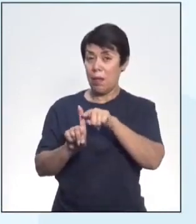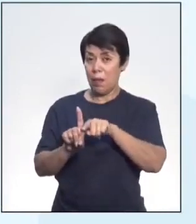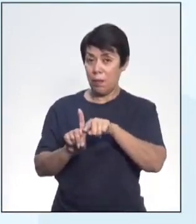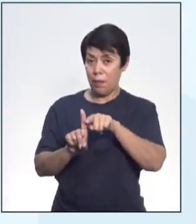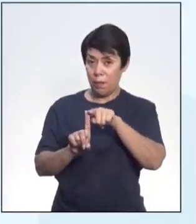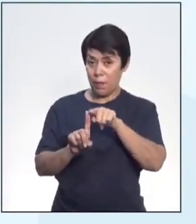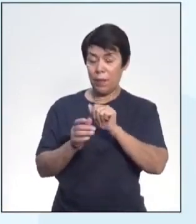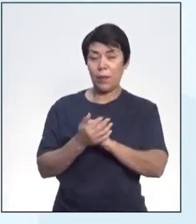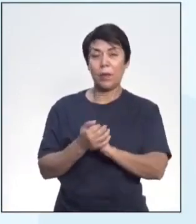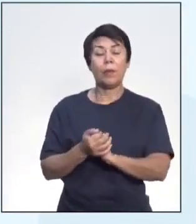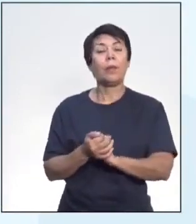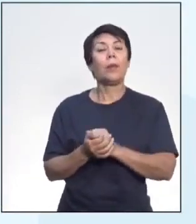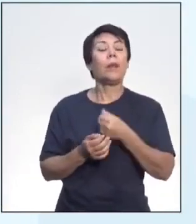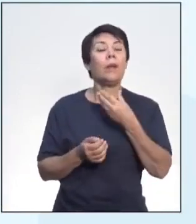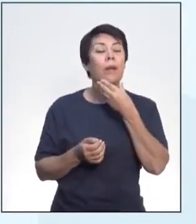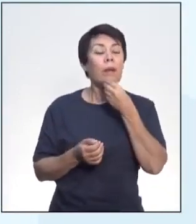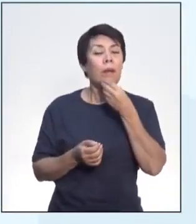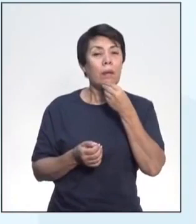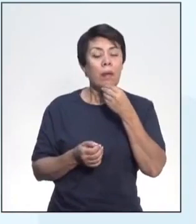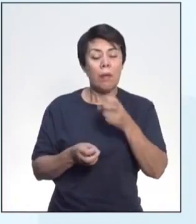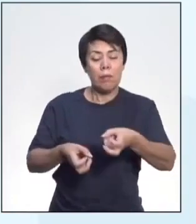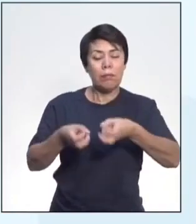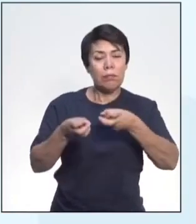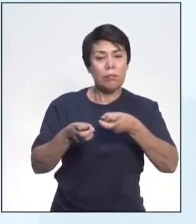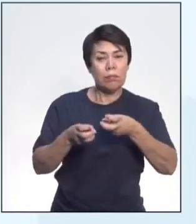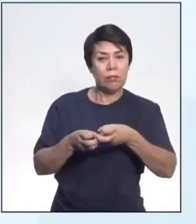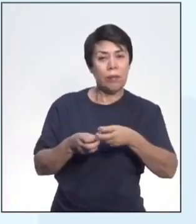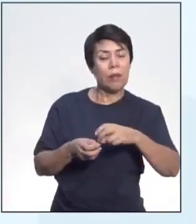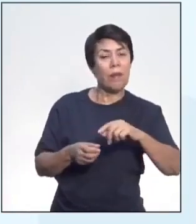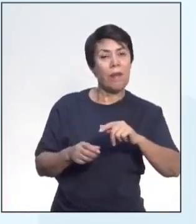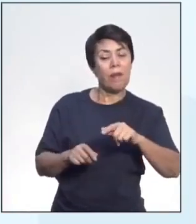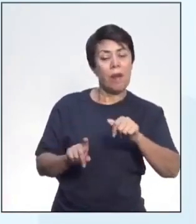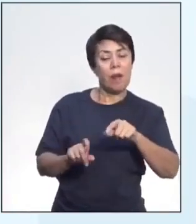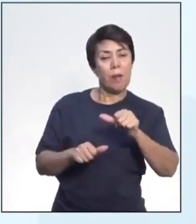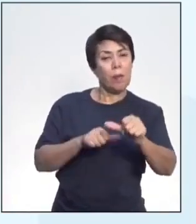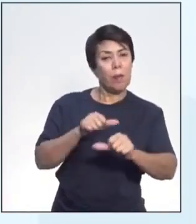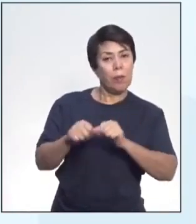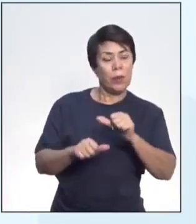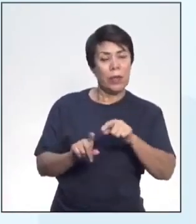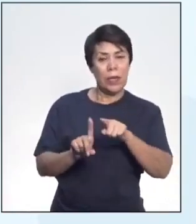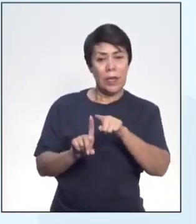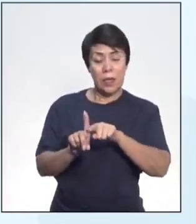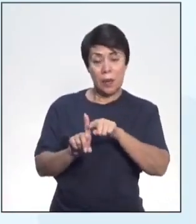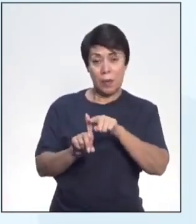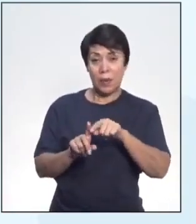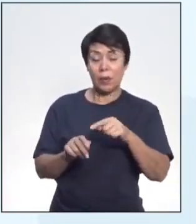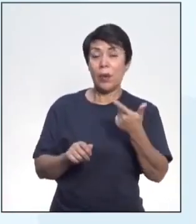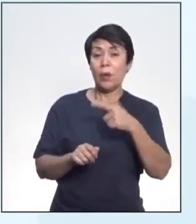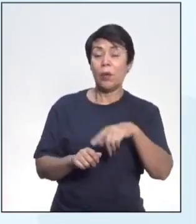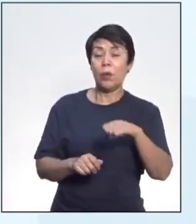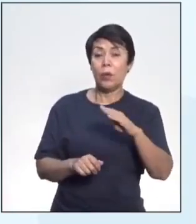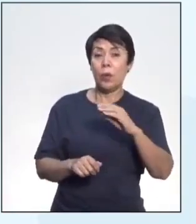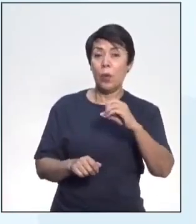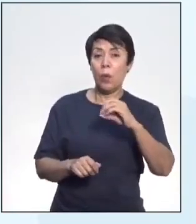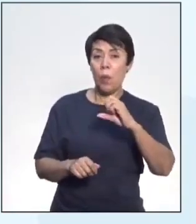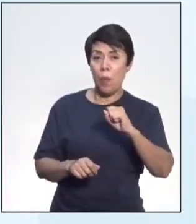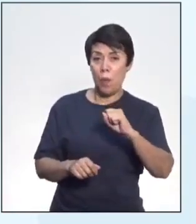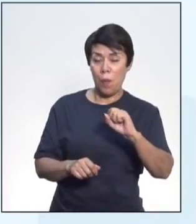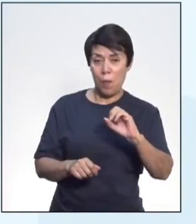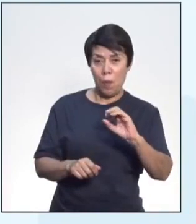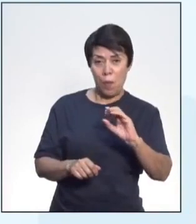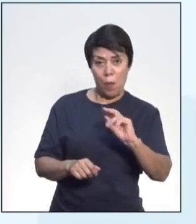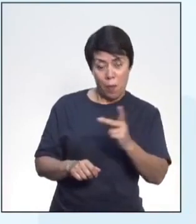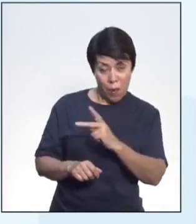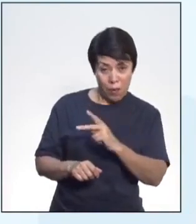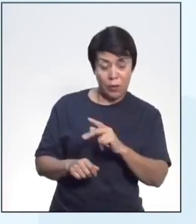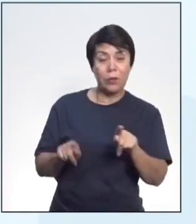ele fez a variação de temperatura, né? E aí veio o Bosch, agregou com a ideia da variação da